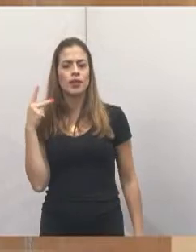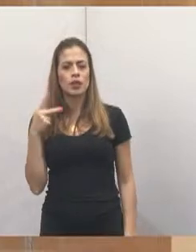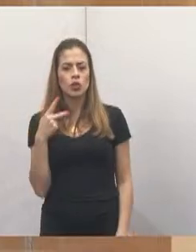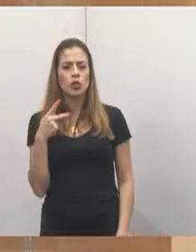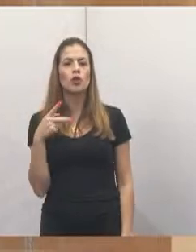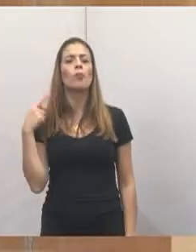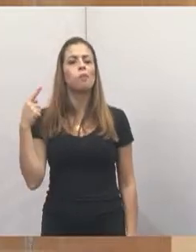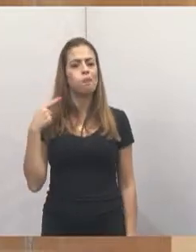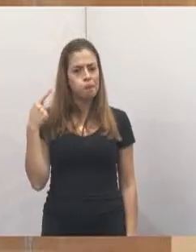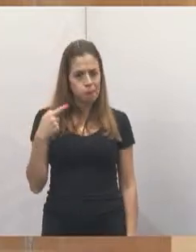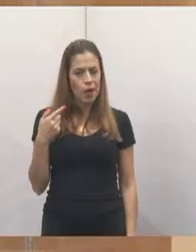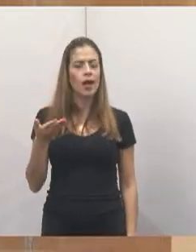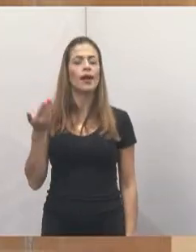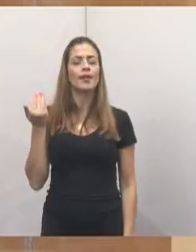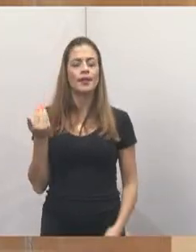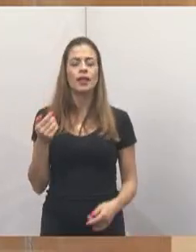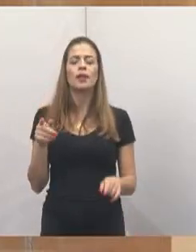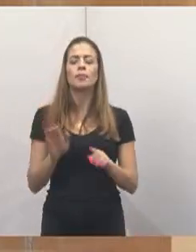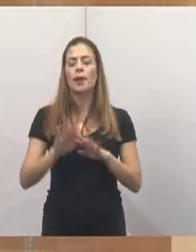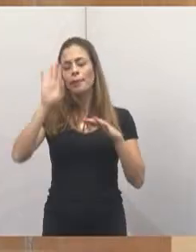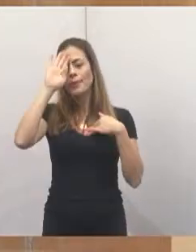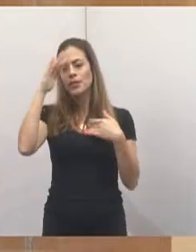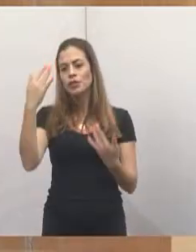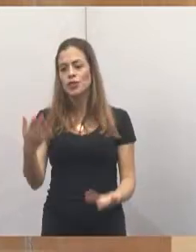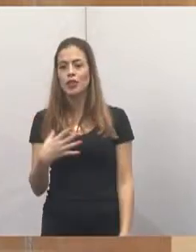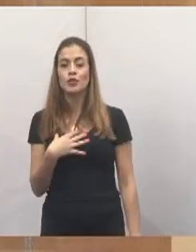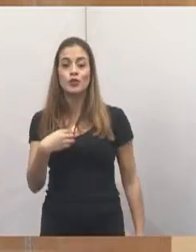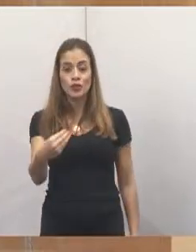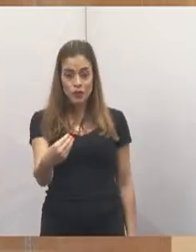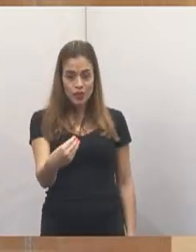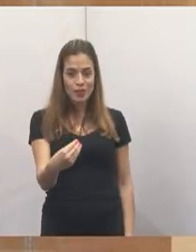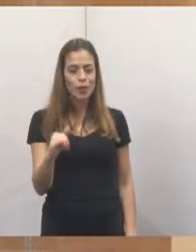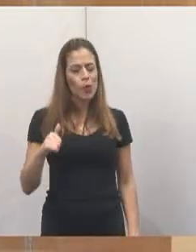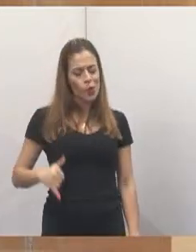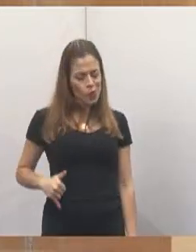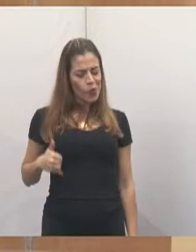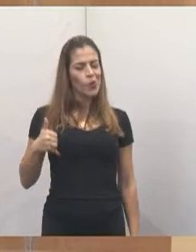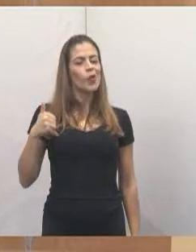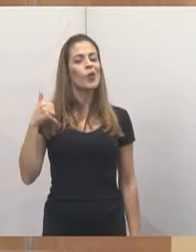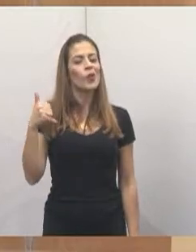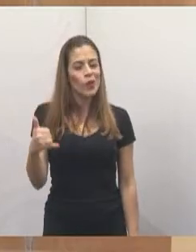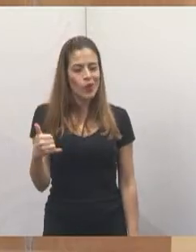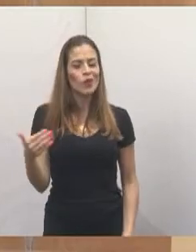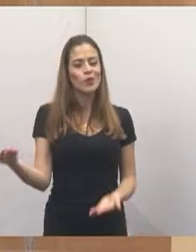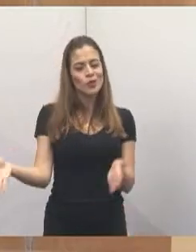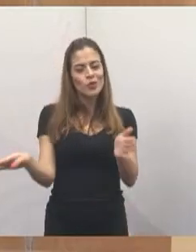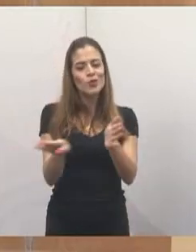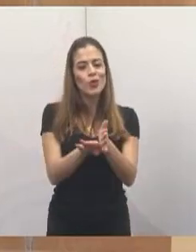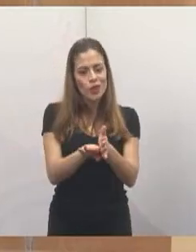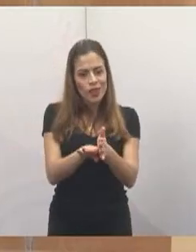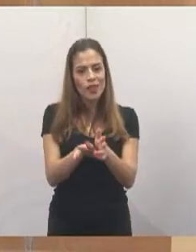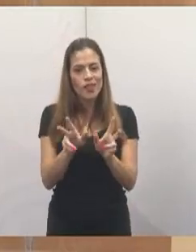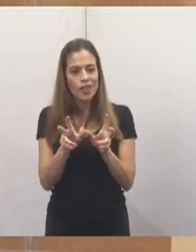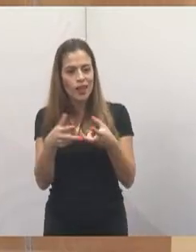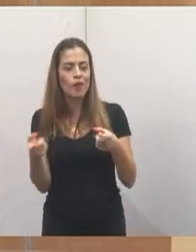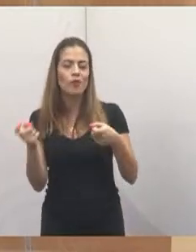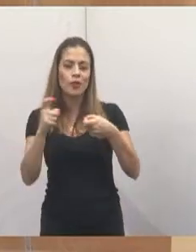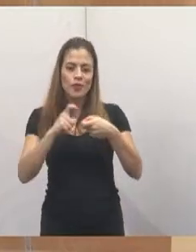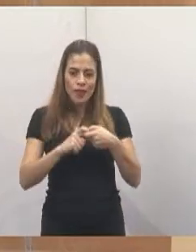aqui prestigiando o filho. Sei que está muito orgulhoso de voltar a casa aqui com seu filho sendo homenageado. E